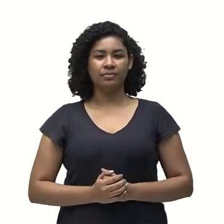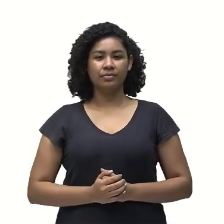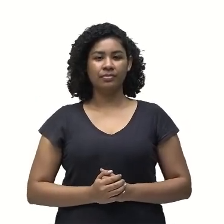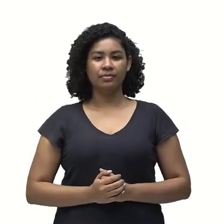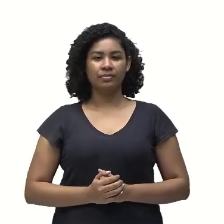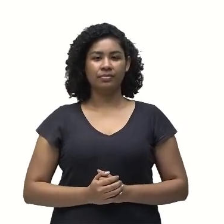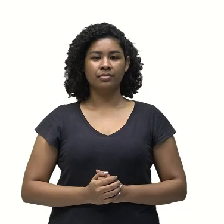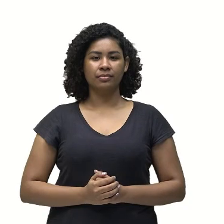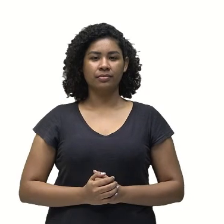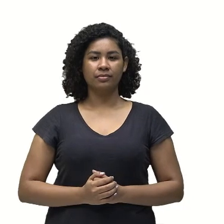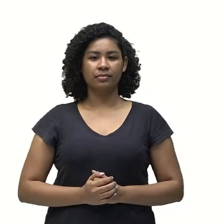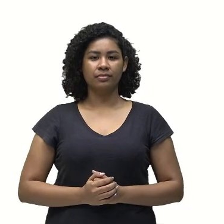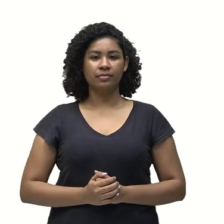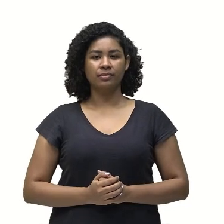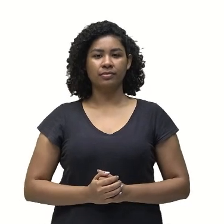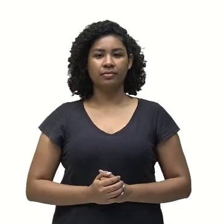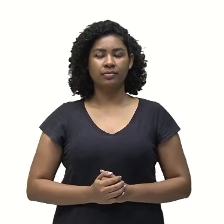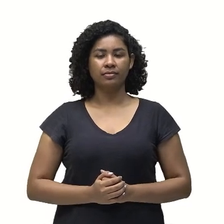was